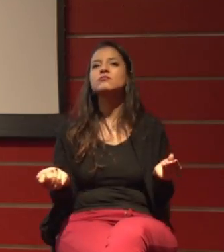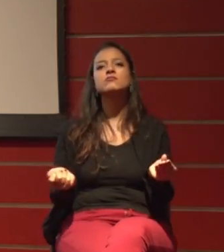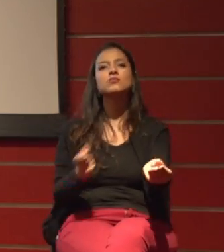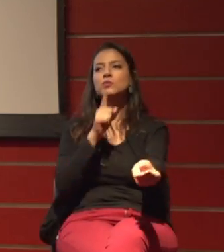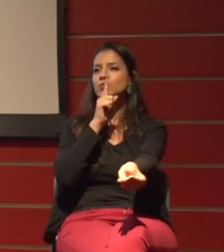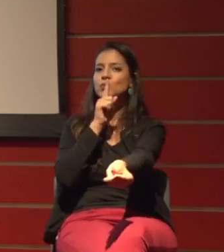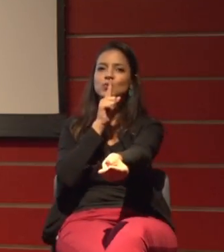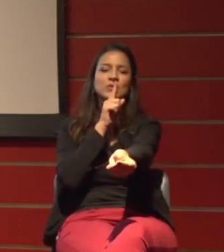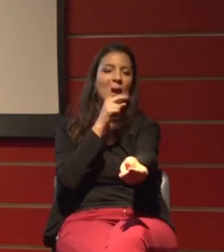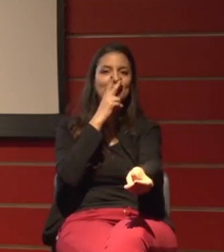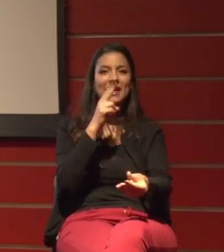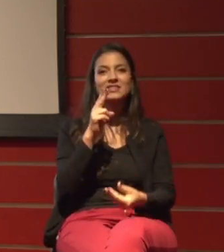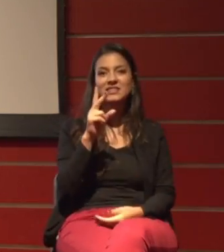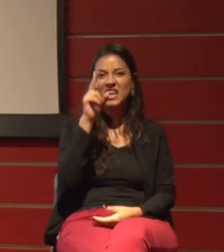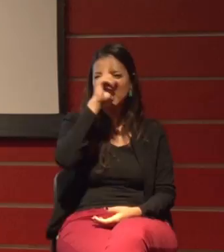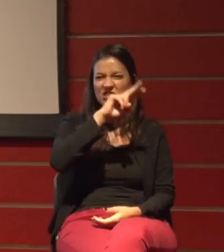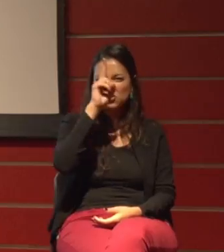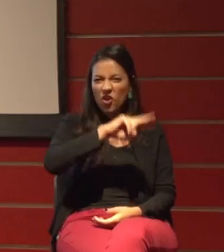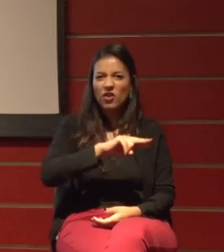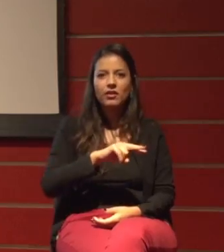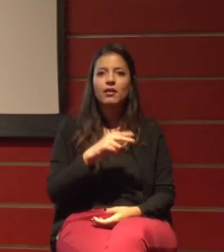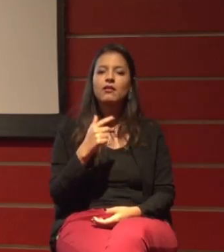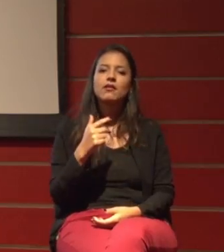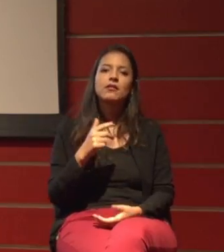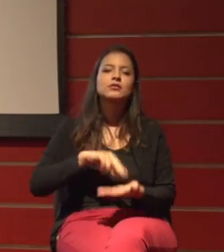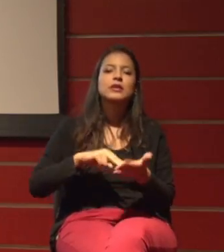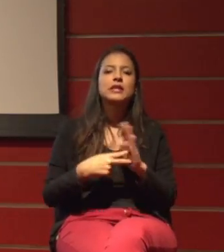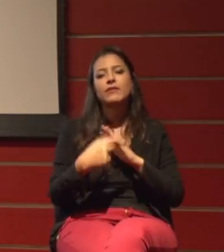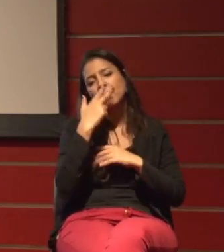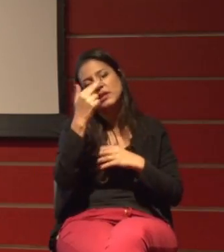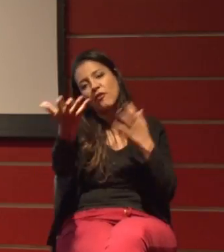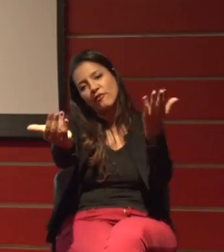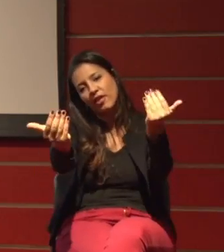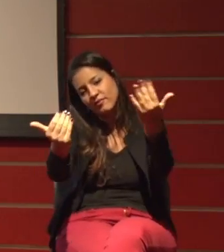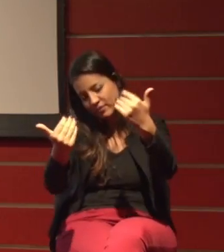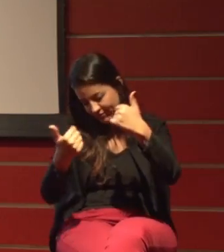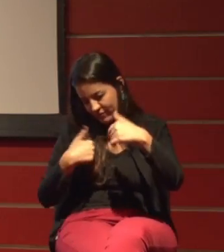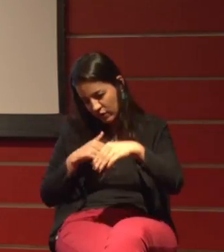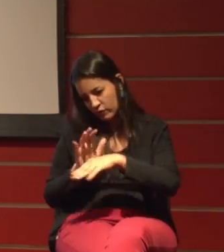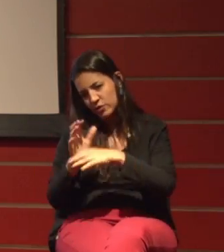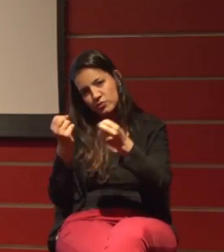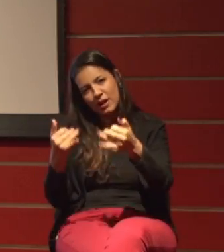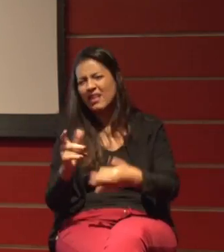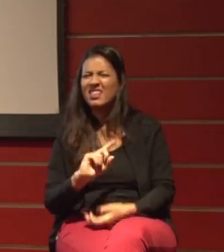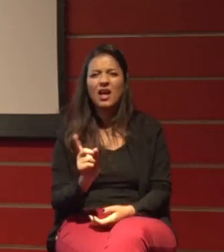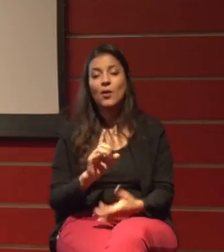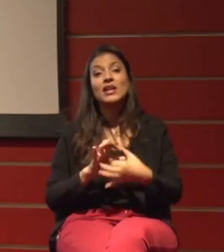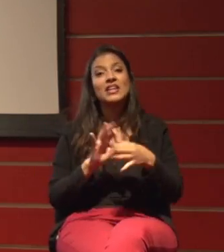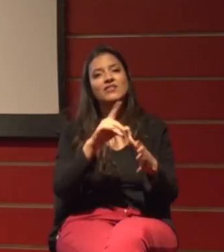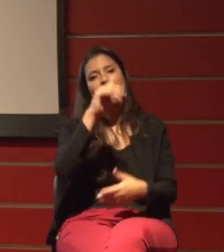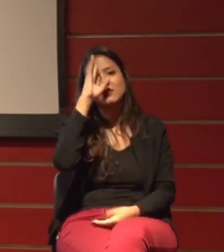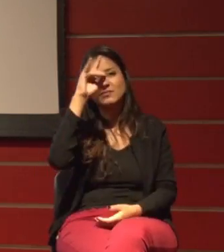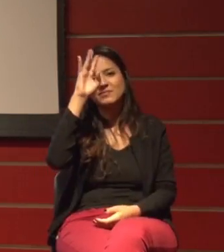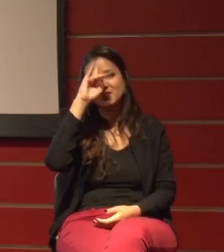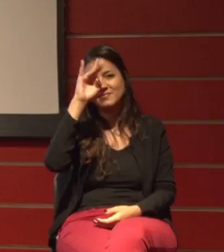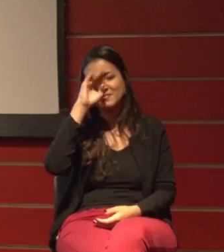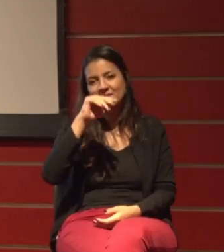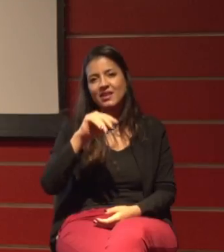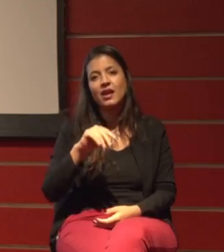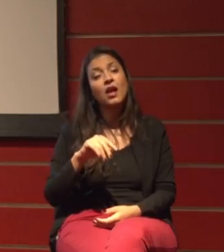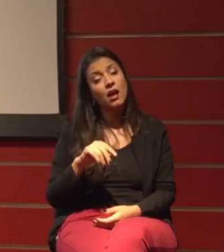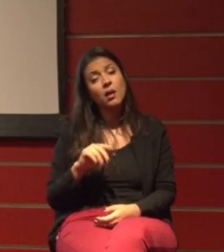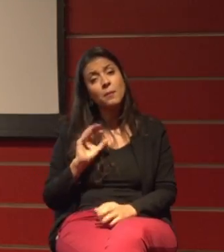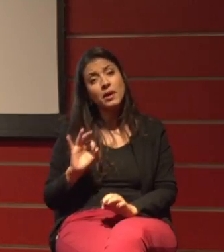fica não fica querendo pegar o leitor no colo e e dizer vem por aqui né É então ela diz que literalmente ela